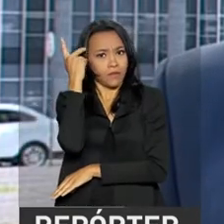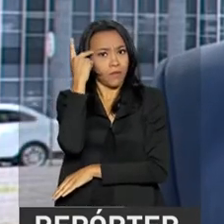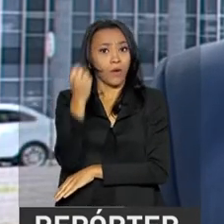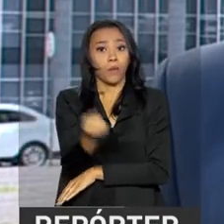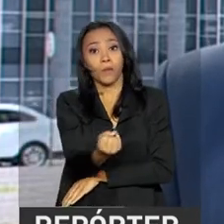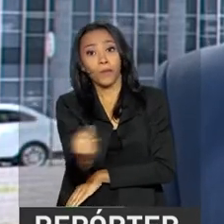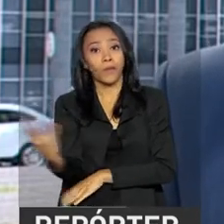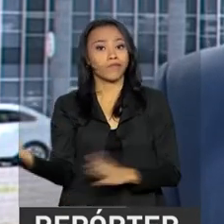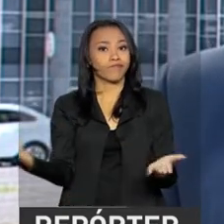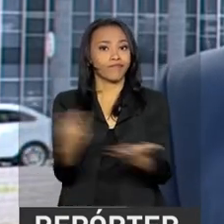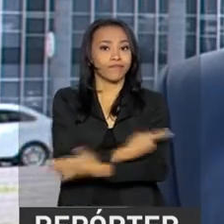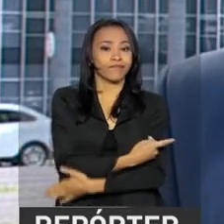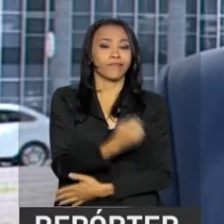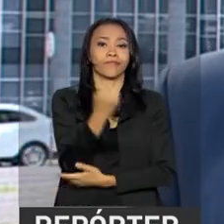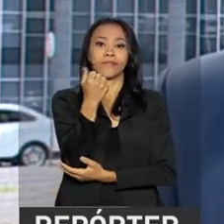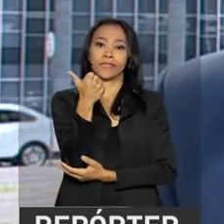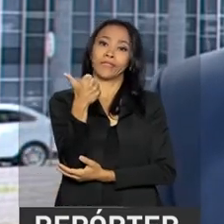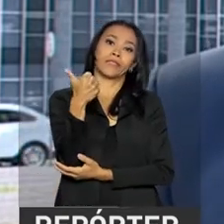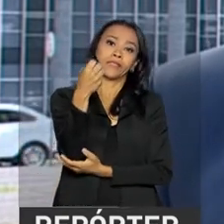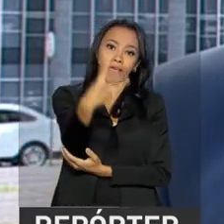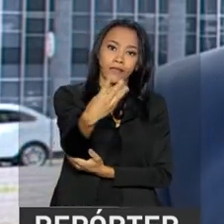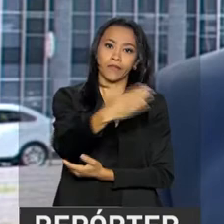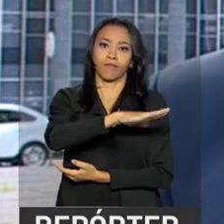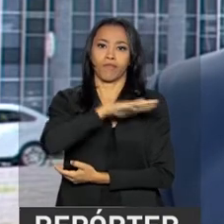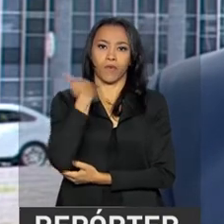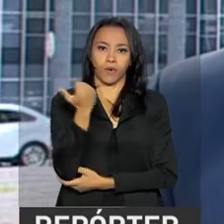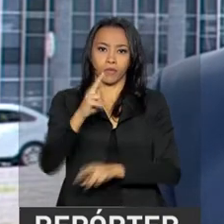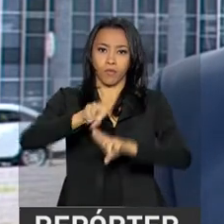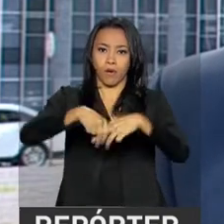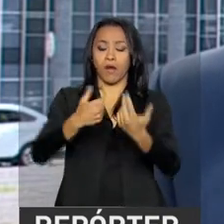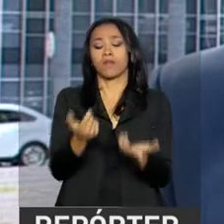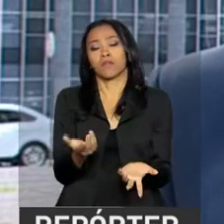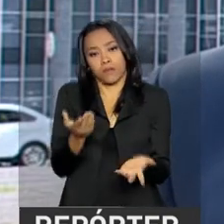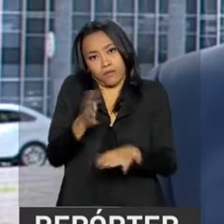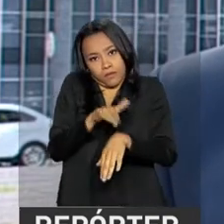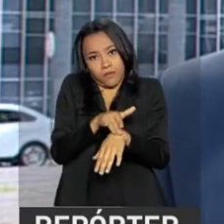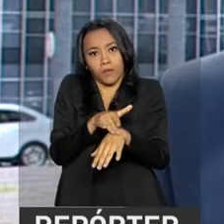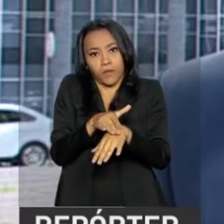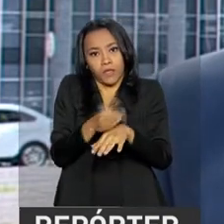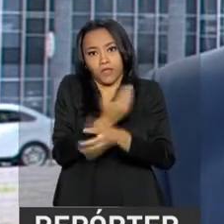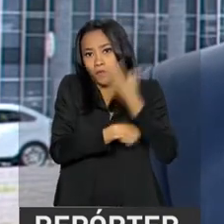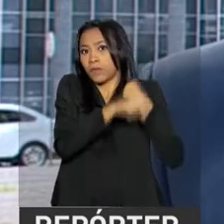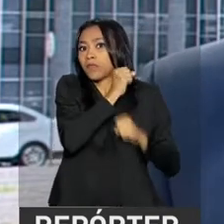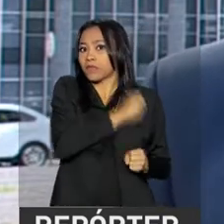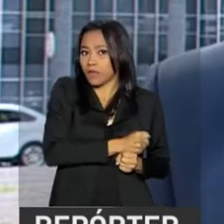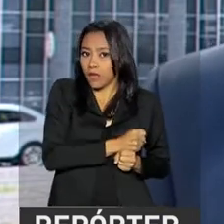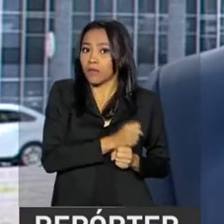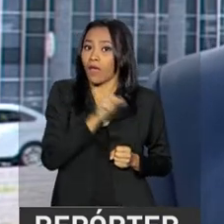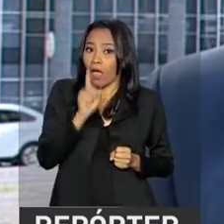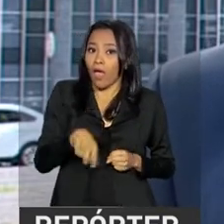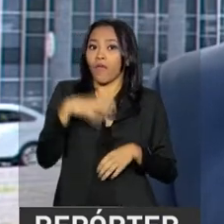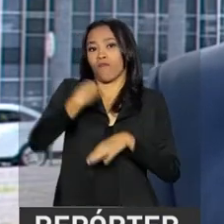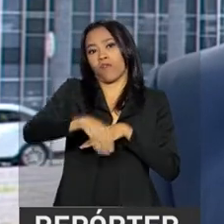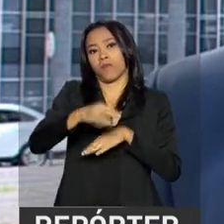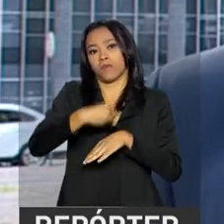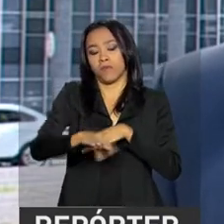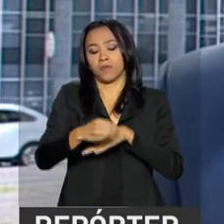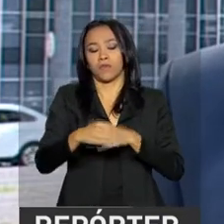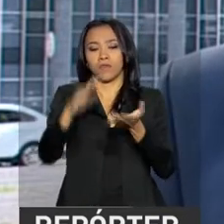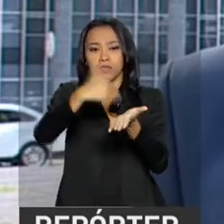treze mortes de febre amarela desde janeiro do ano passado esses insetos são da secretaria estadual